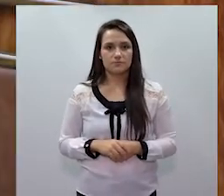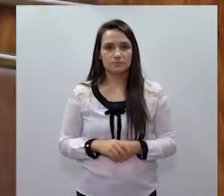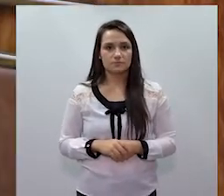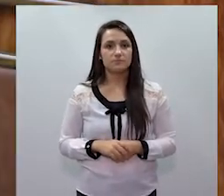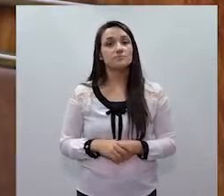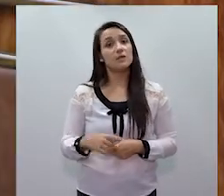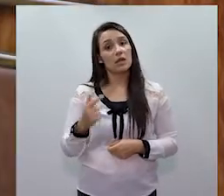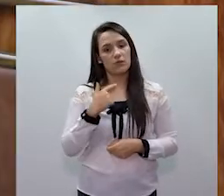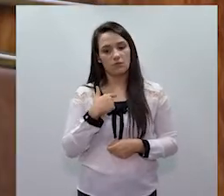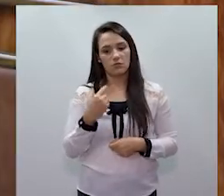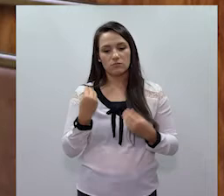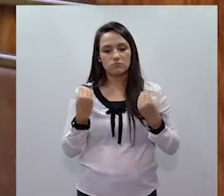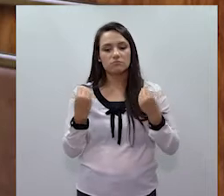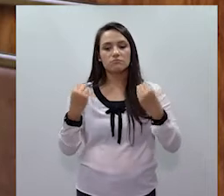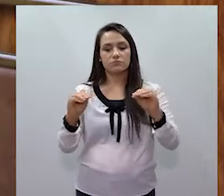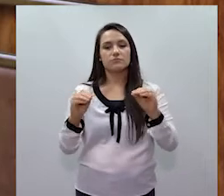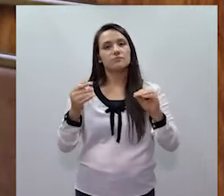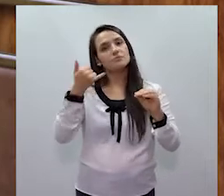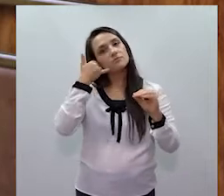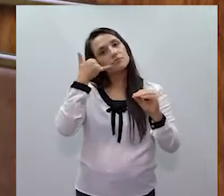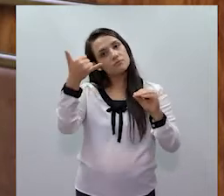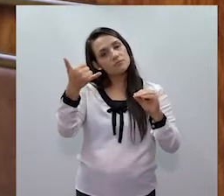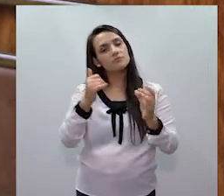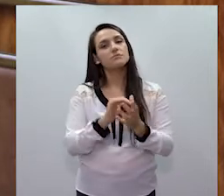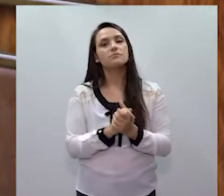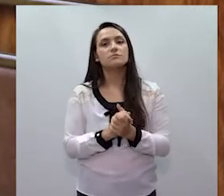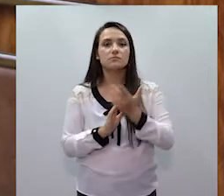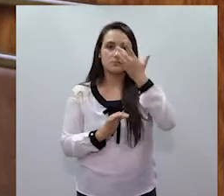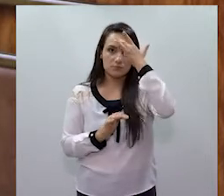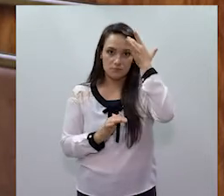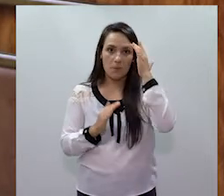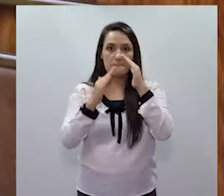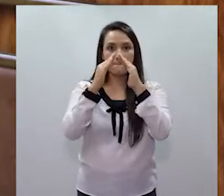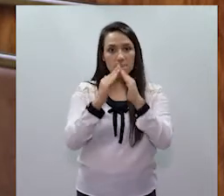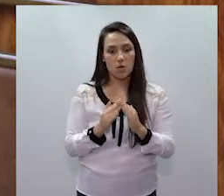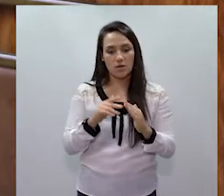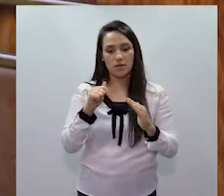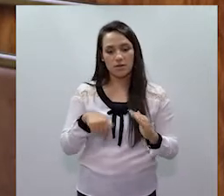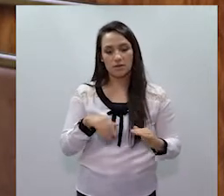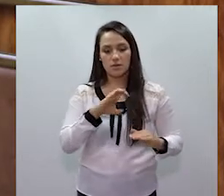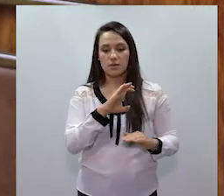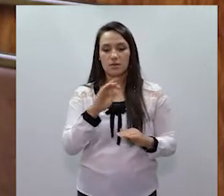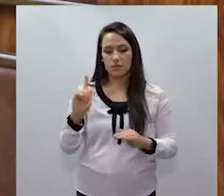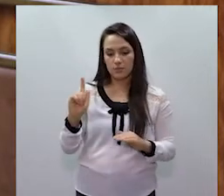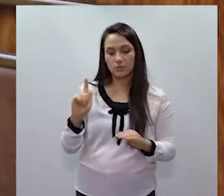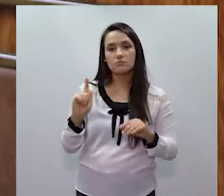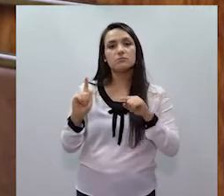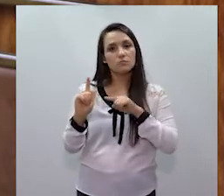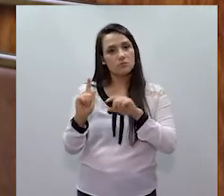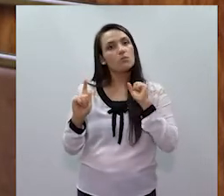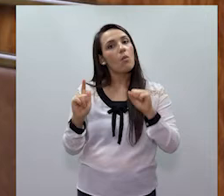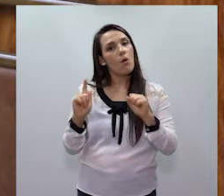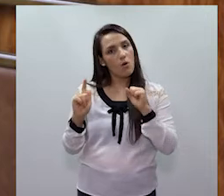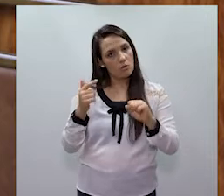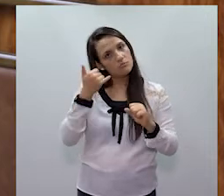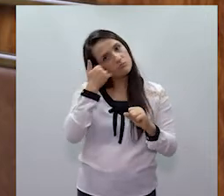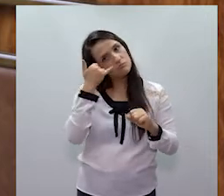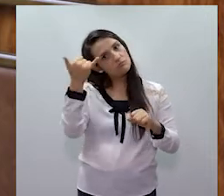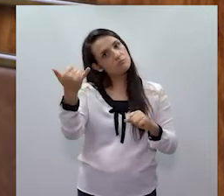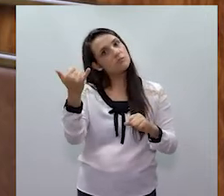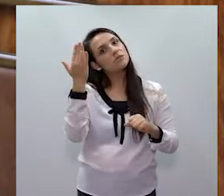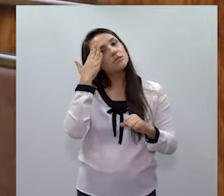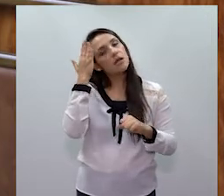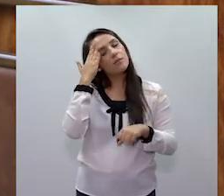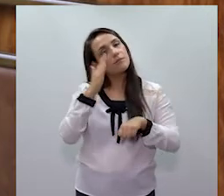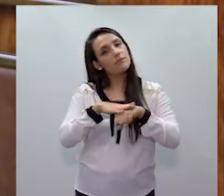na tela um telefone de contato para as pessoas que residem em Campo Grande, para onde podem telefonar e